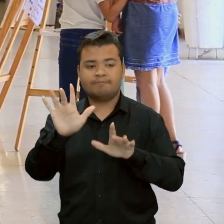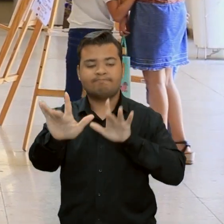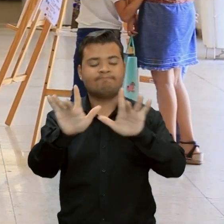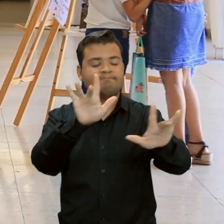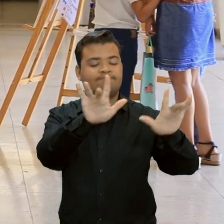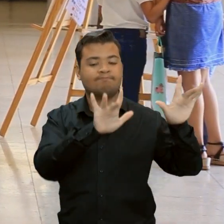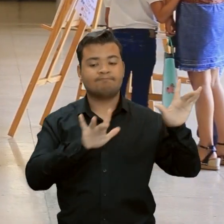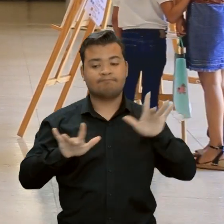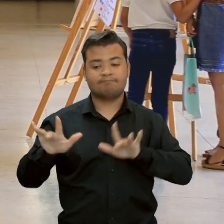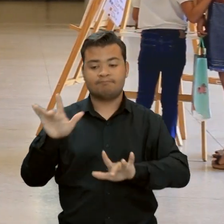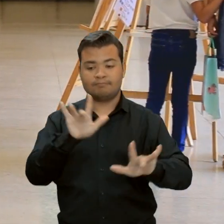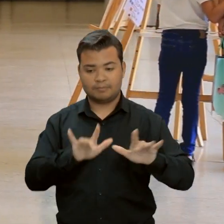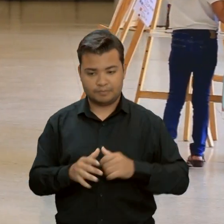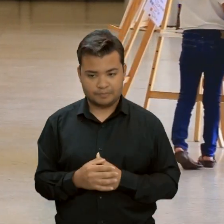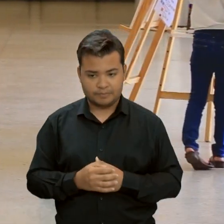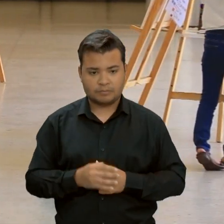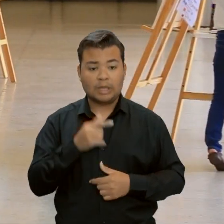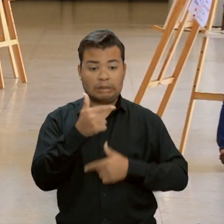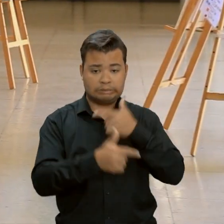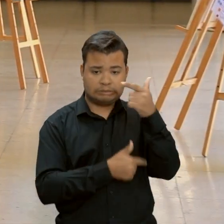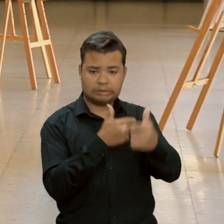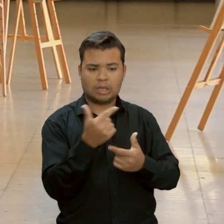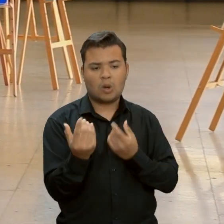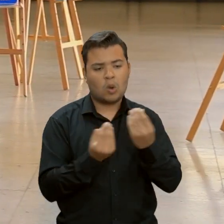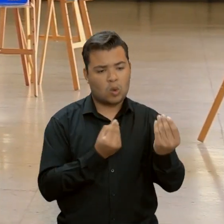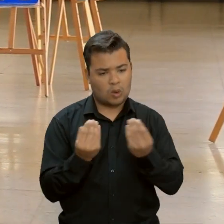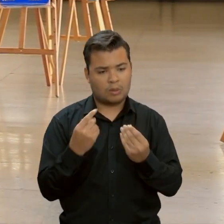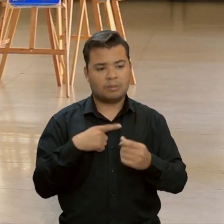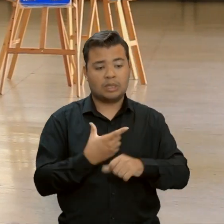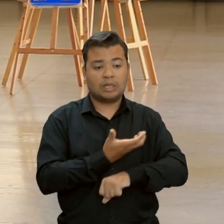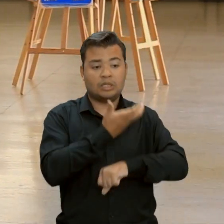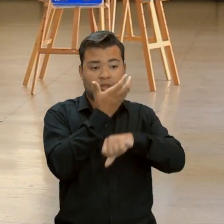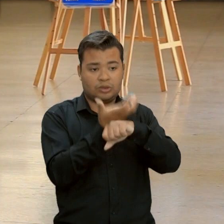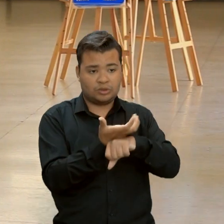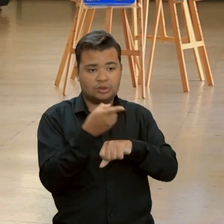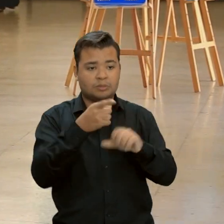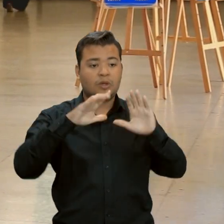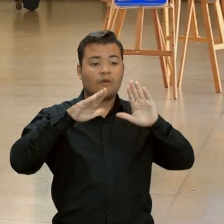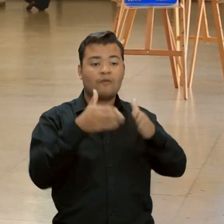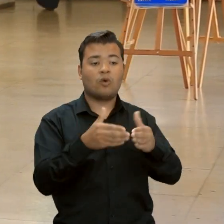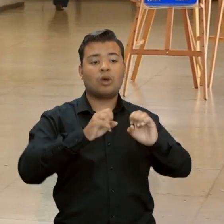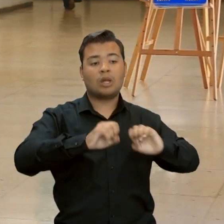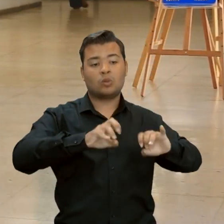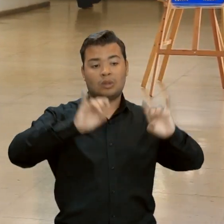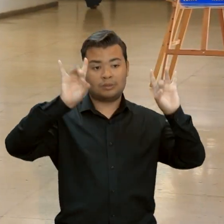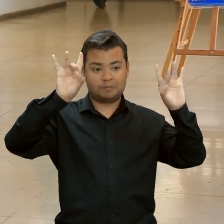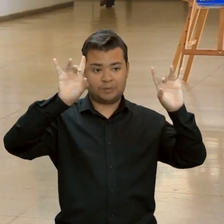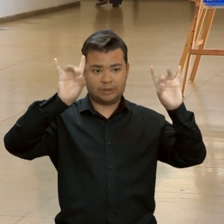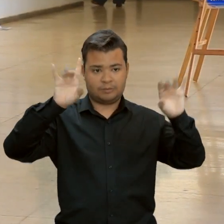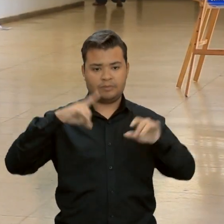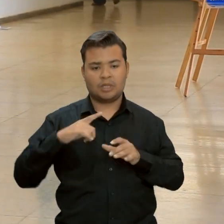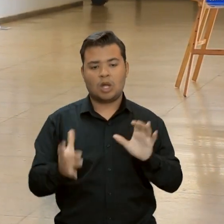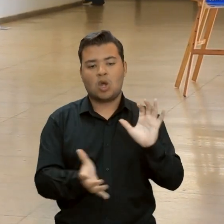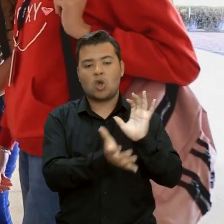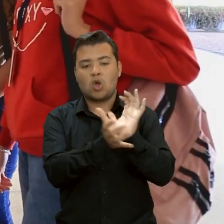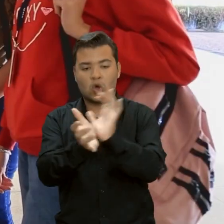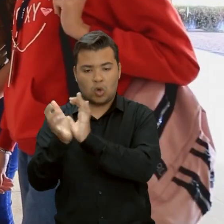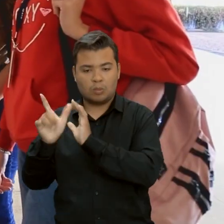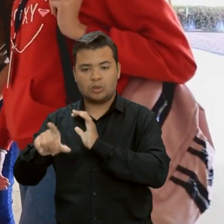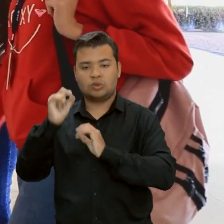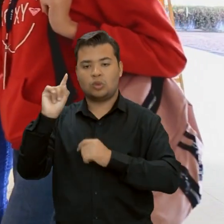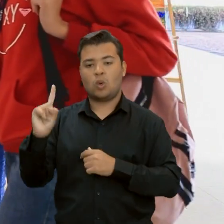foi desenvolvido durante a disciplina Fundamentos da Educação Especial. Cada grupo escolheu uma obra de